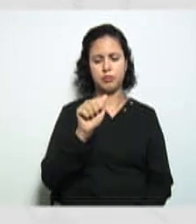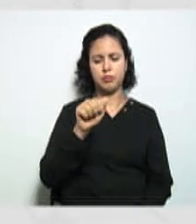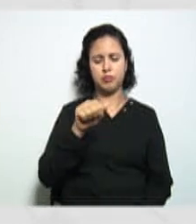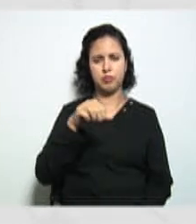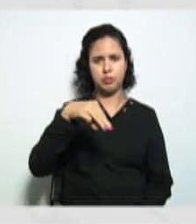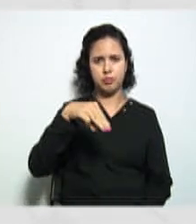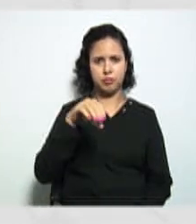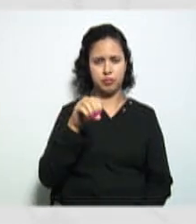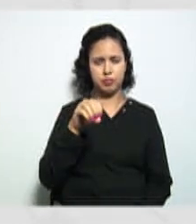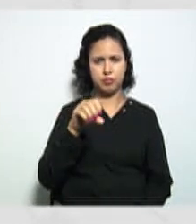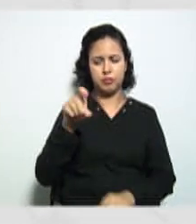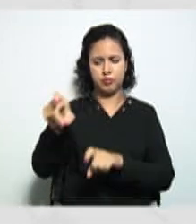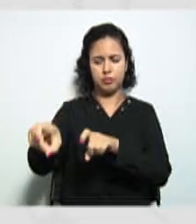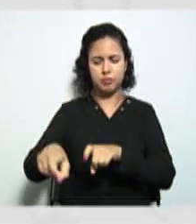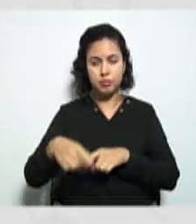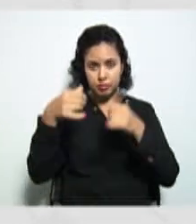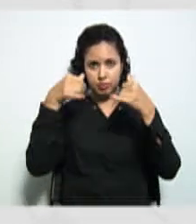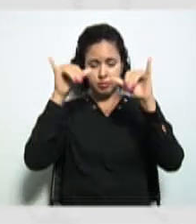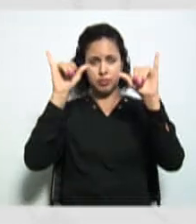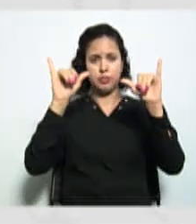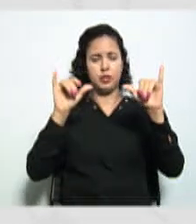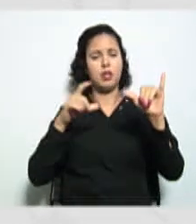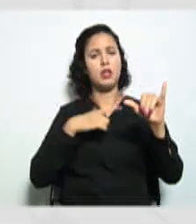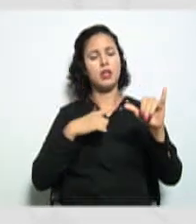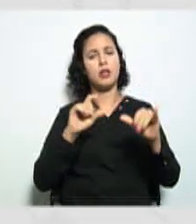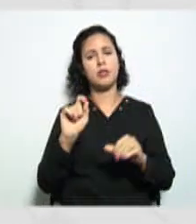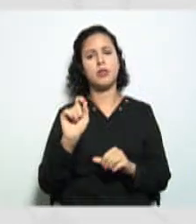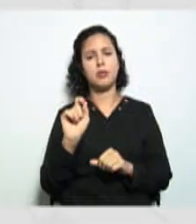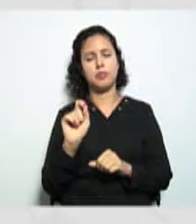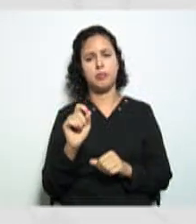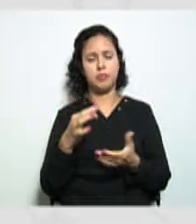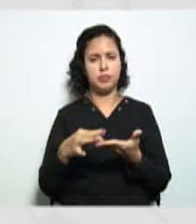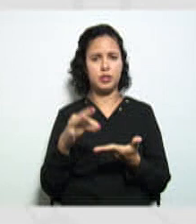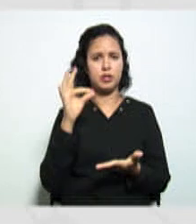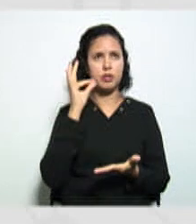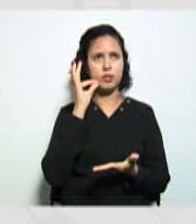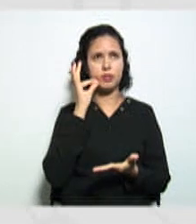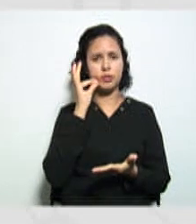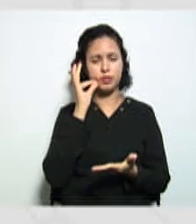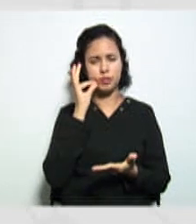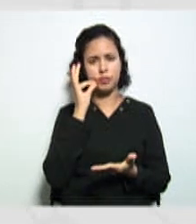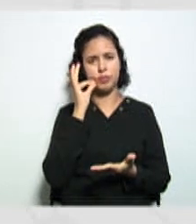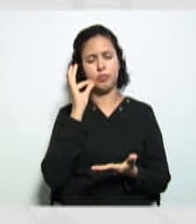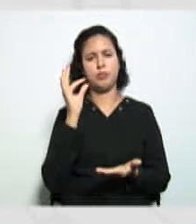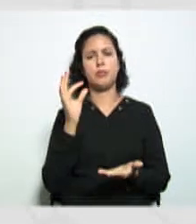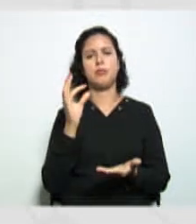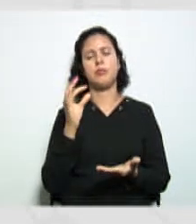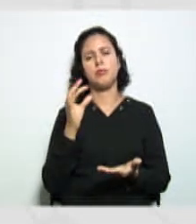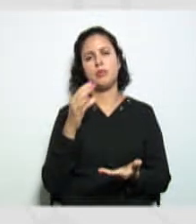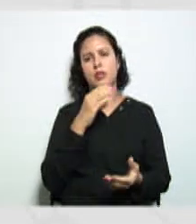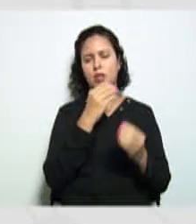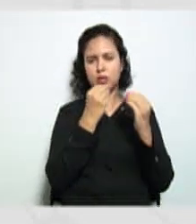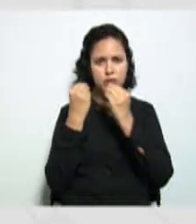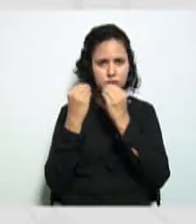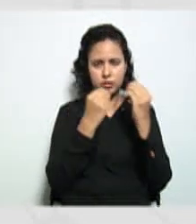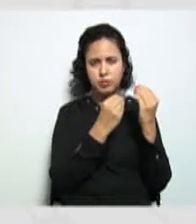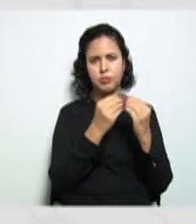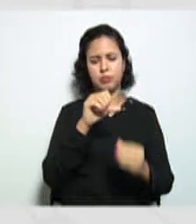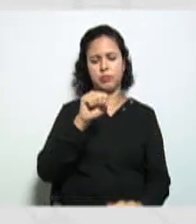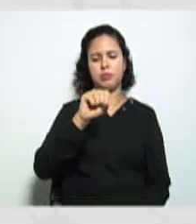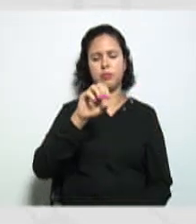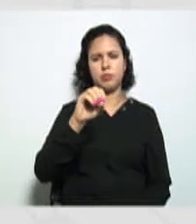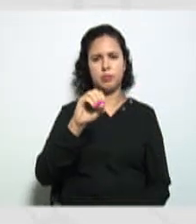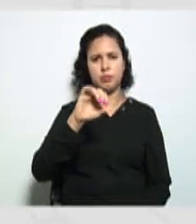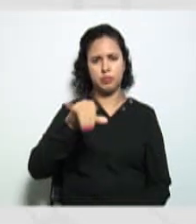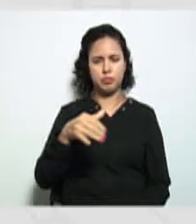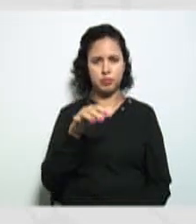alguns destaques. Por exemplo, café, cacau, milho e soja.